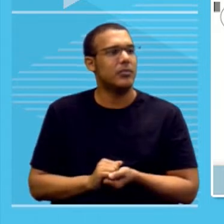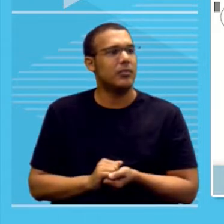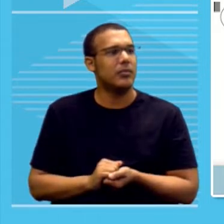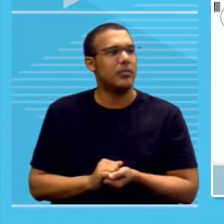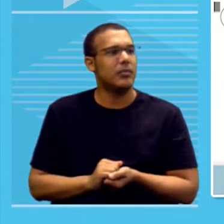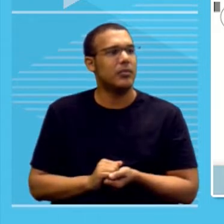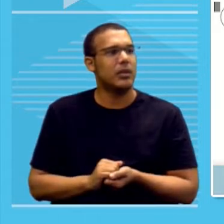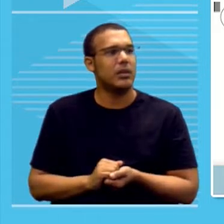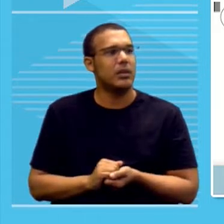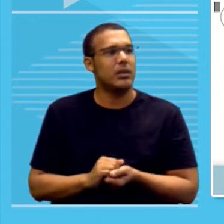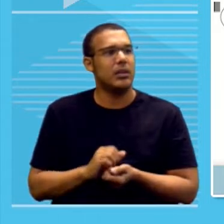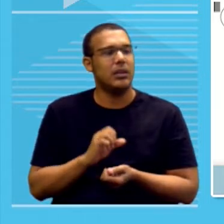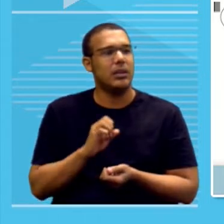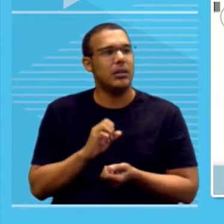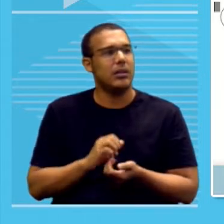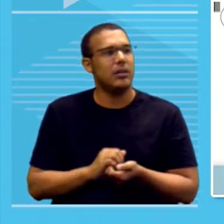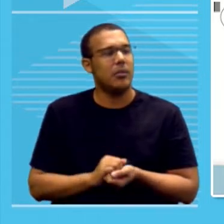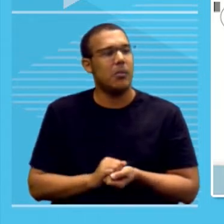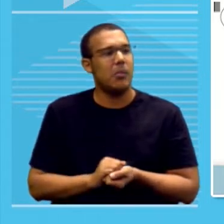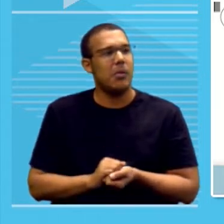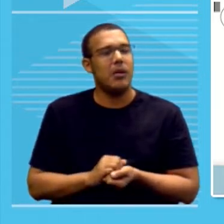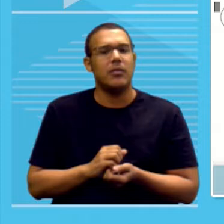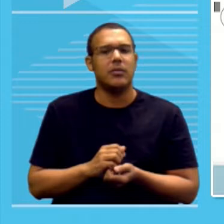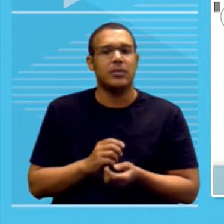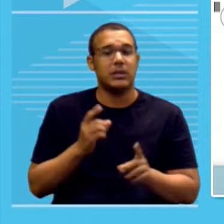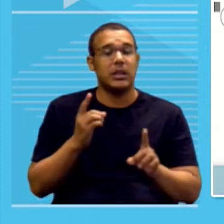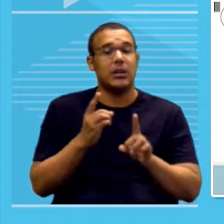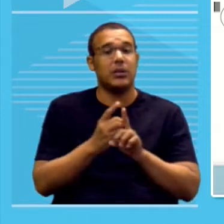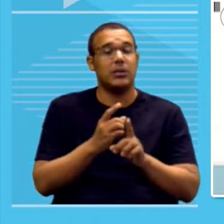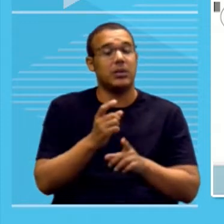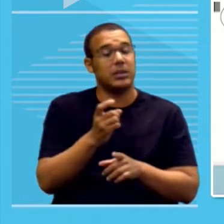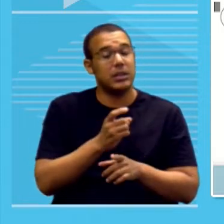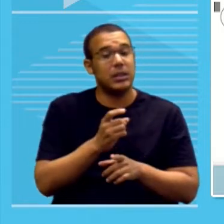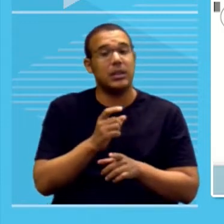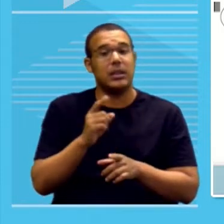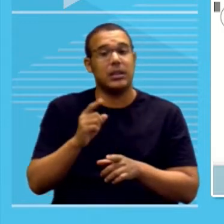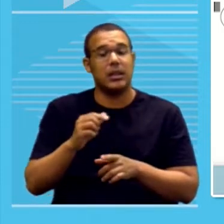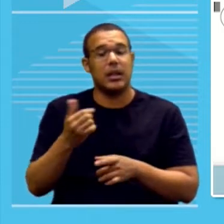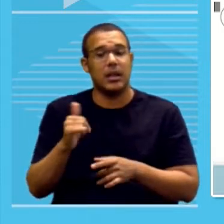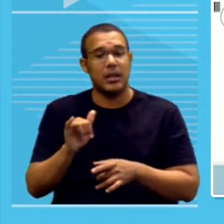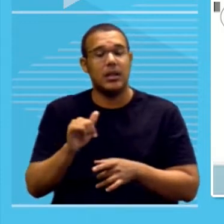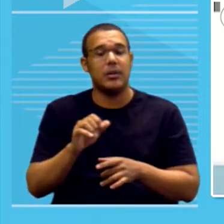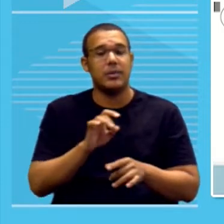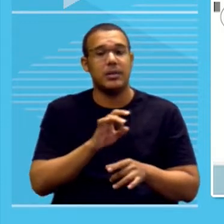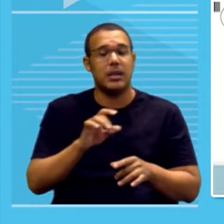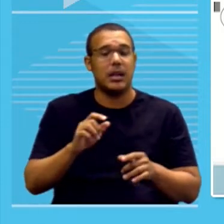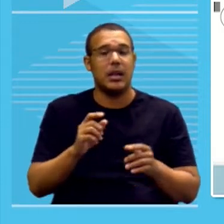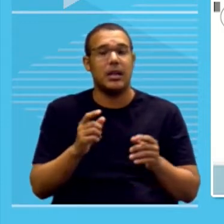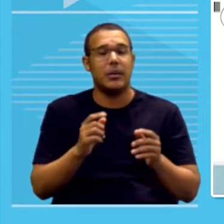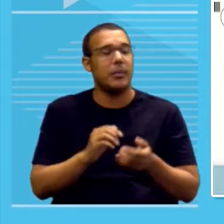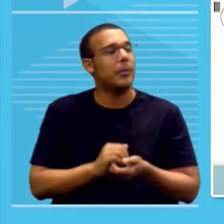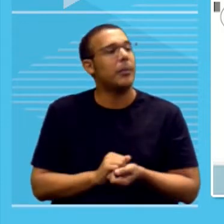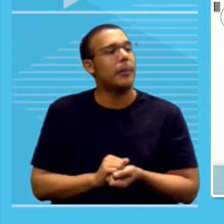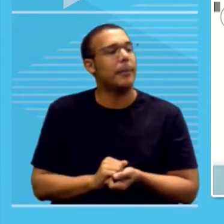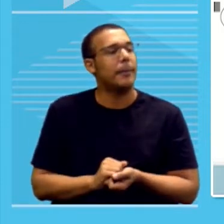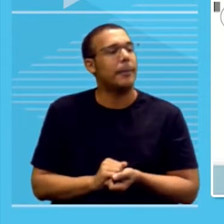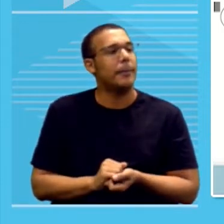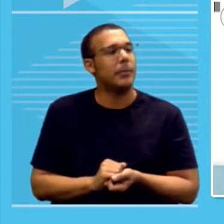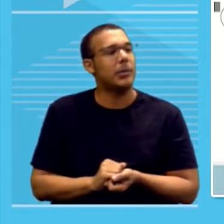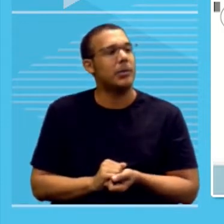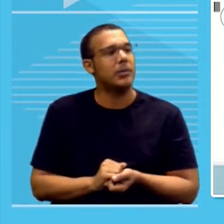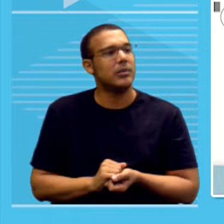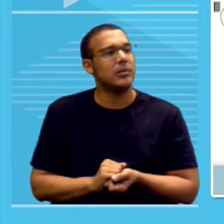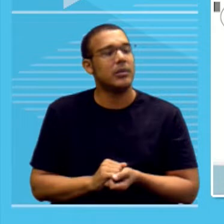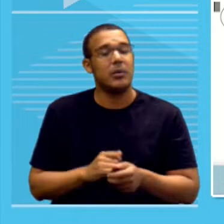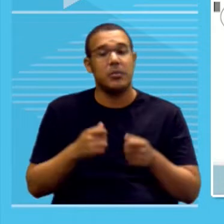você tá olhando para os pares ordenados você sabe quem quer x quem quer Y de cada um desses pares ordenados Então você vai